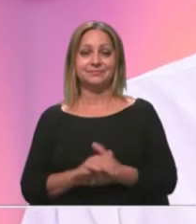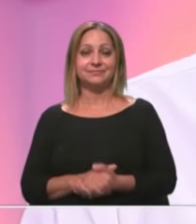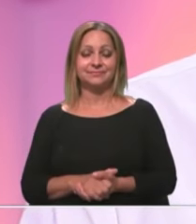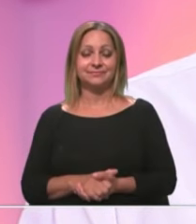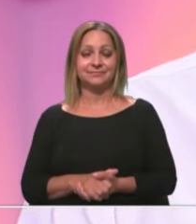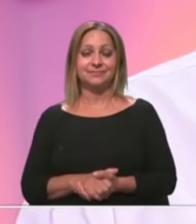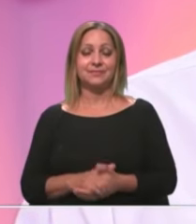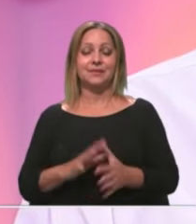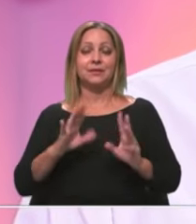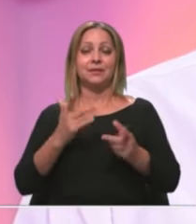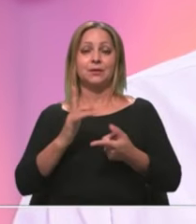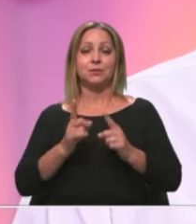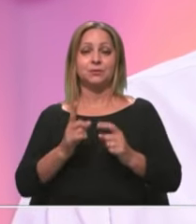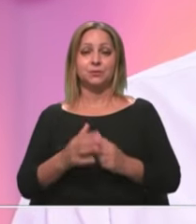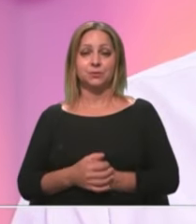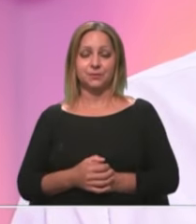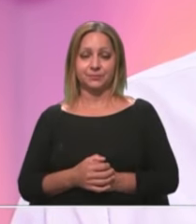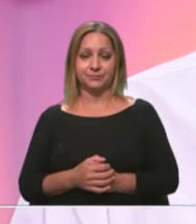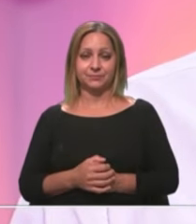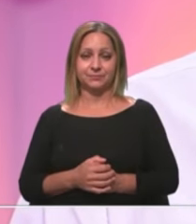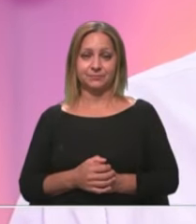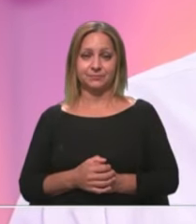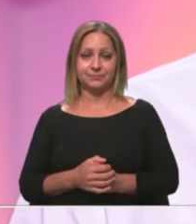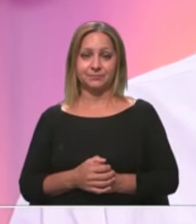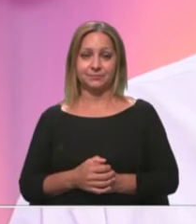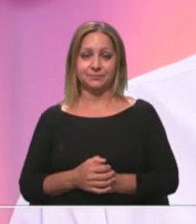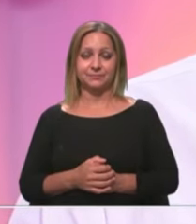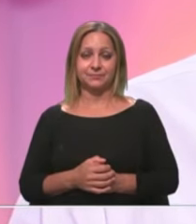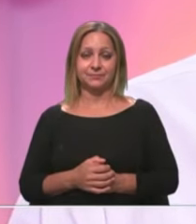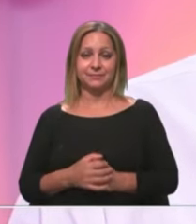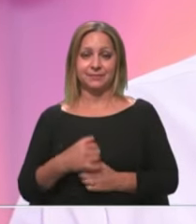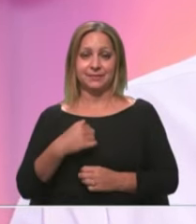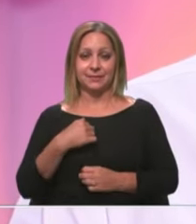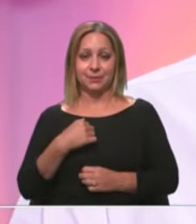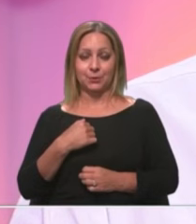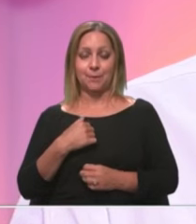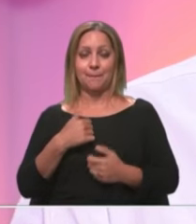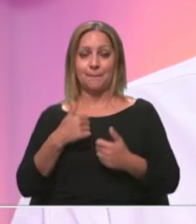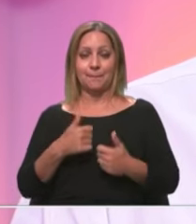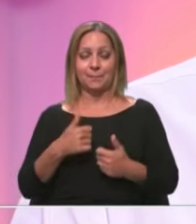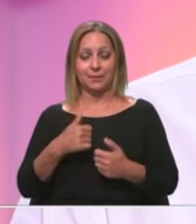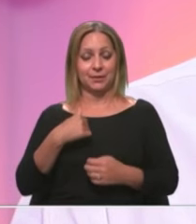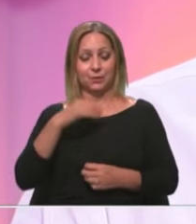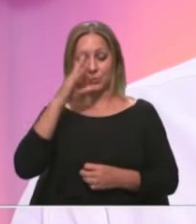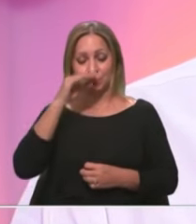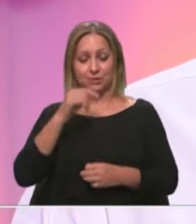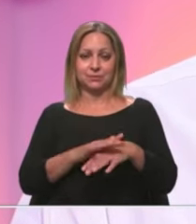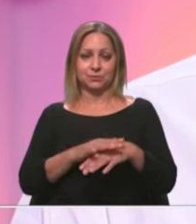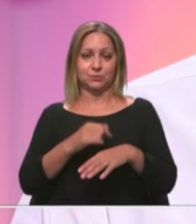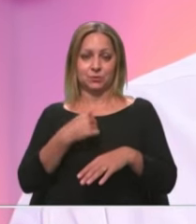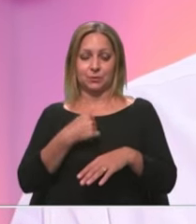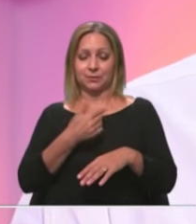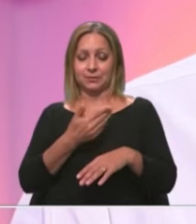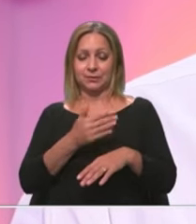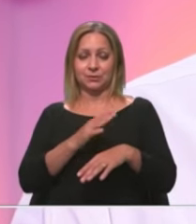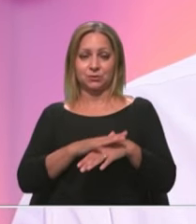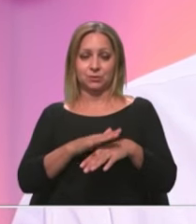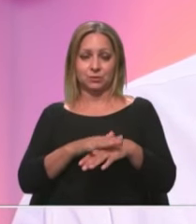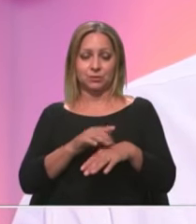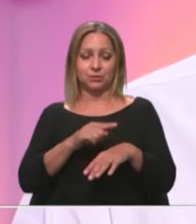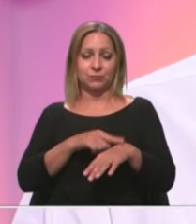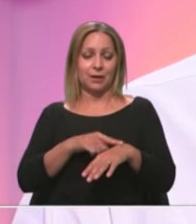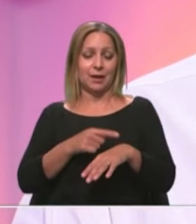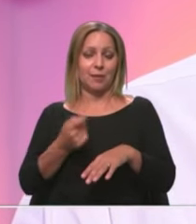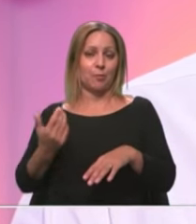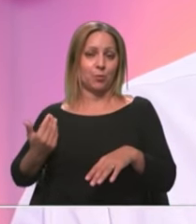o que é que aconteceu eu não sei bem ainda o que aconteceu ainda é muito recente não é Júlia Isto é tudo muito